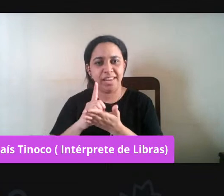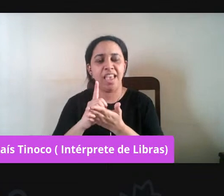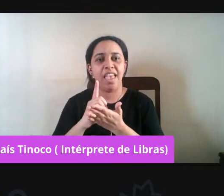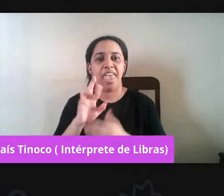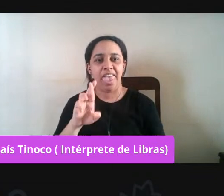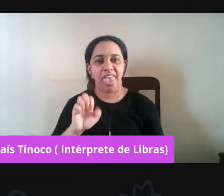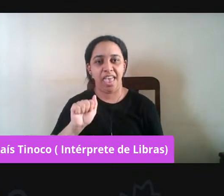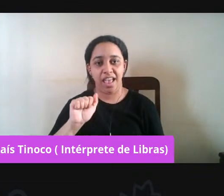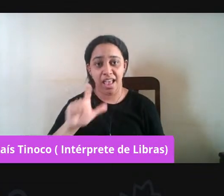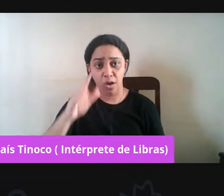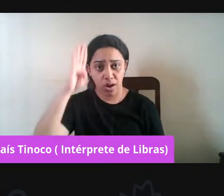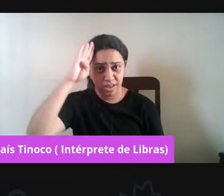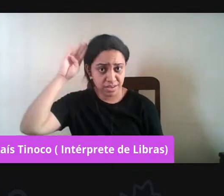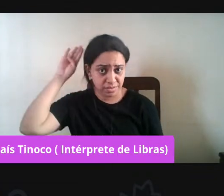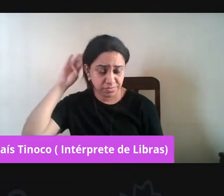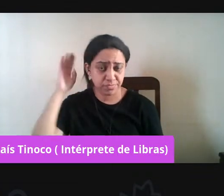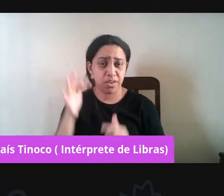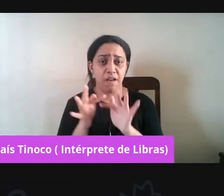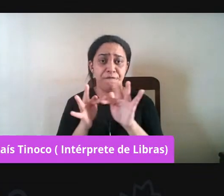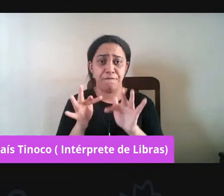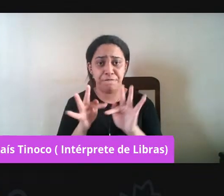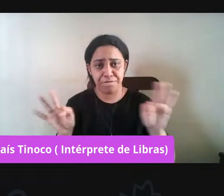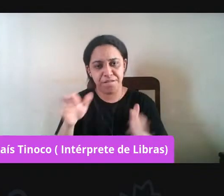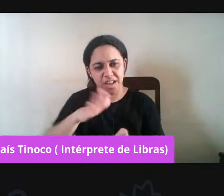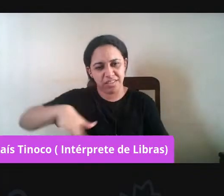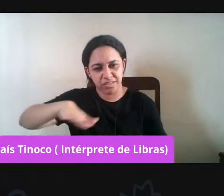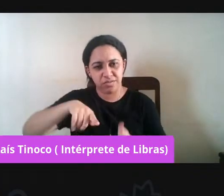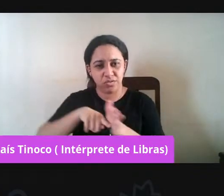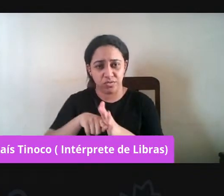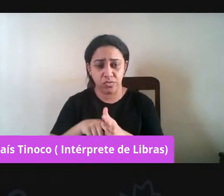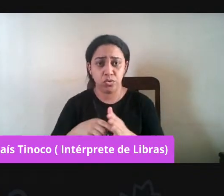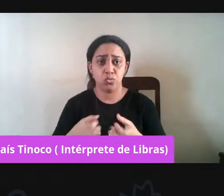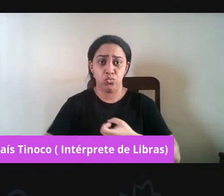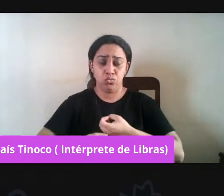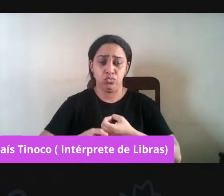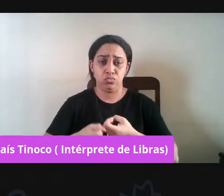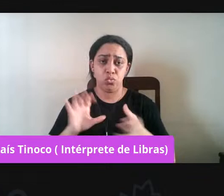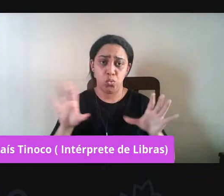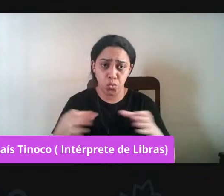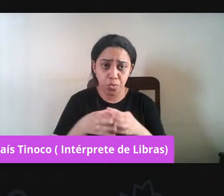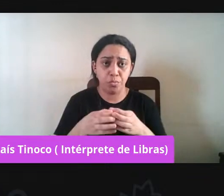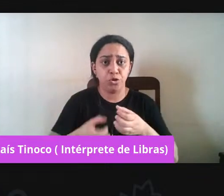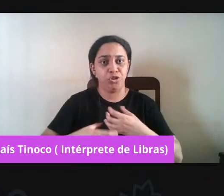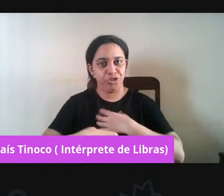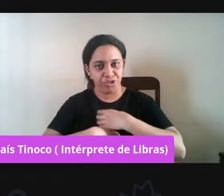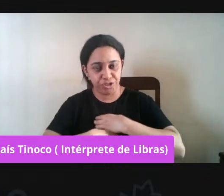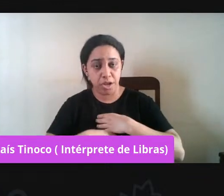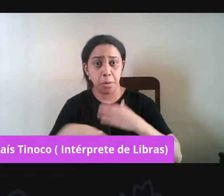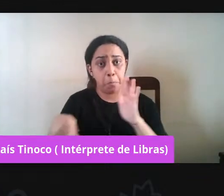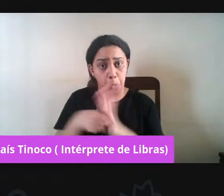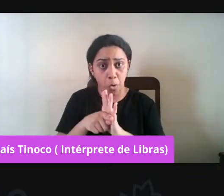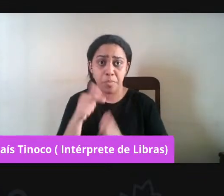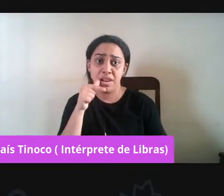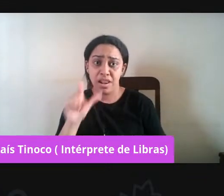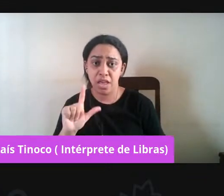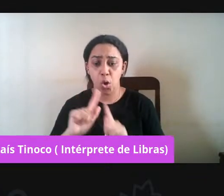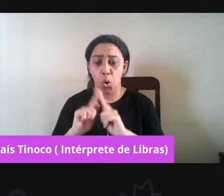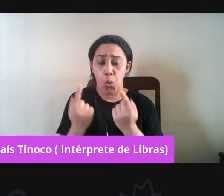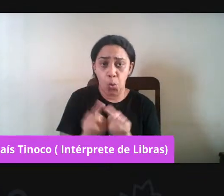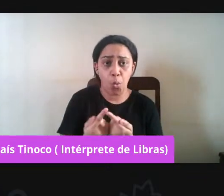a fraseologia é, um, conjunto de modos de expressões peculiares de uma língua, grupo,